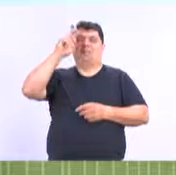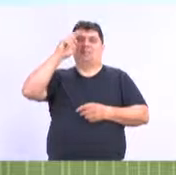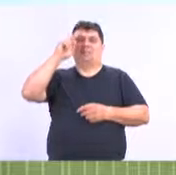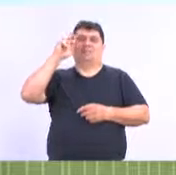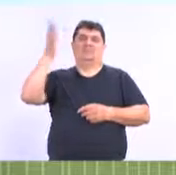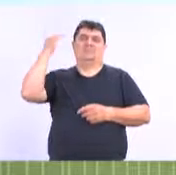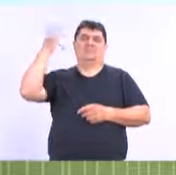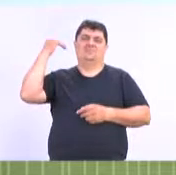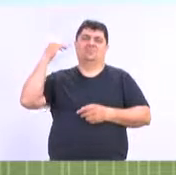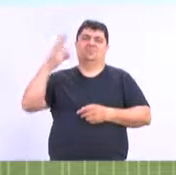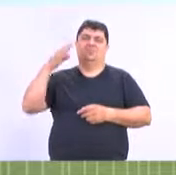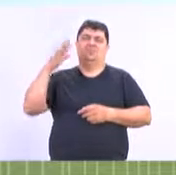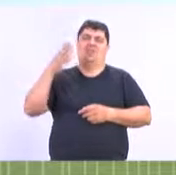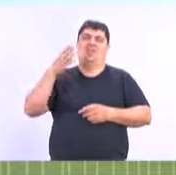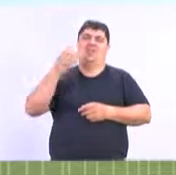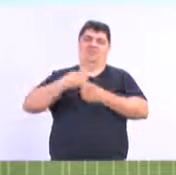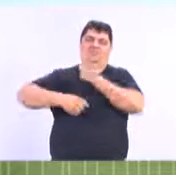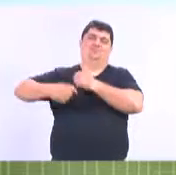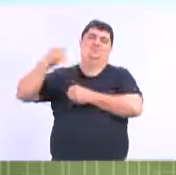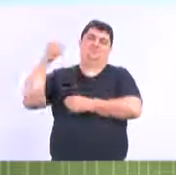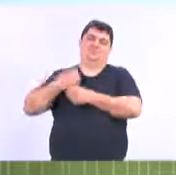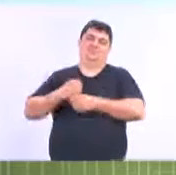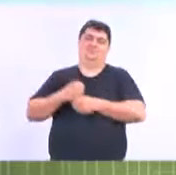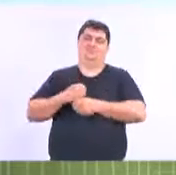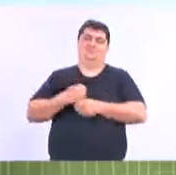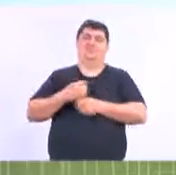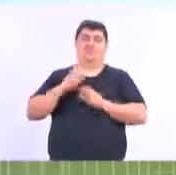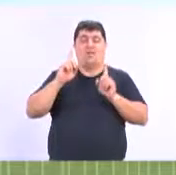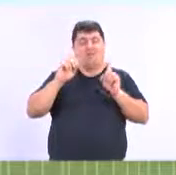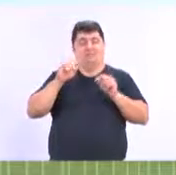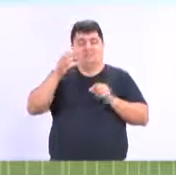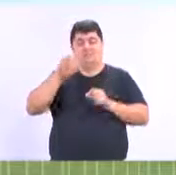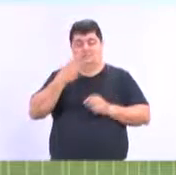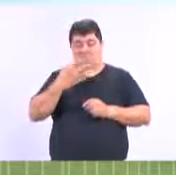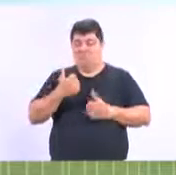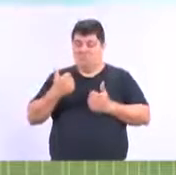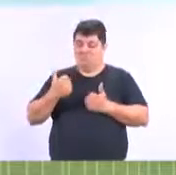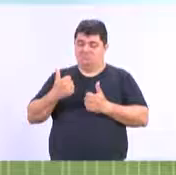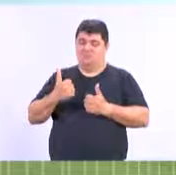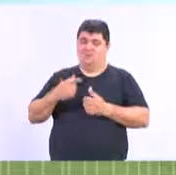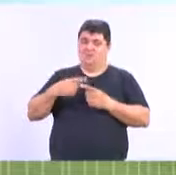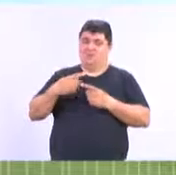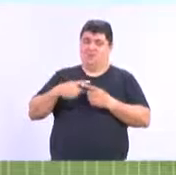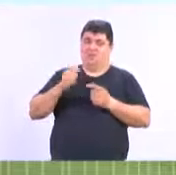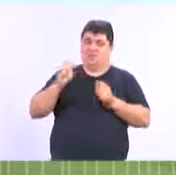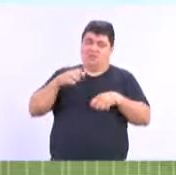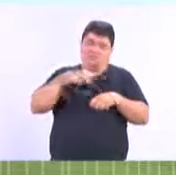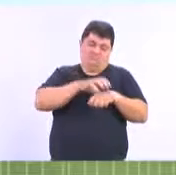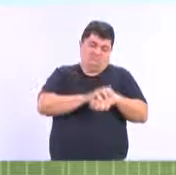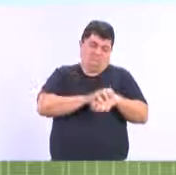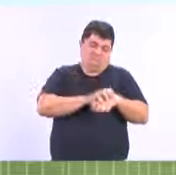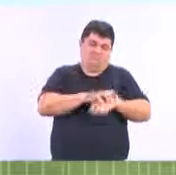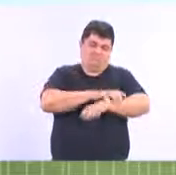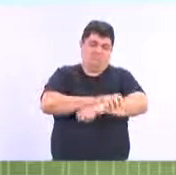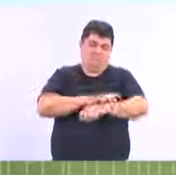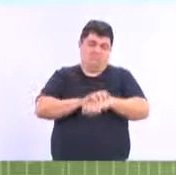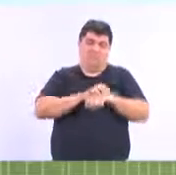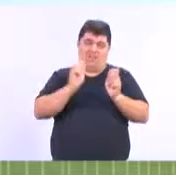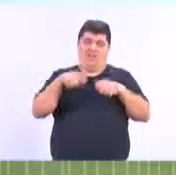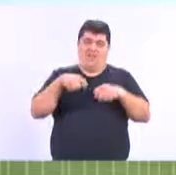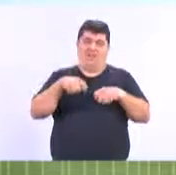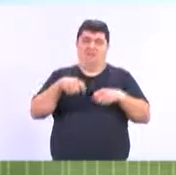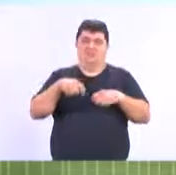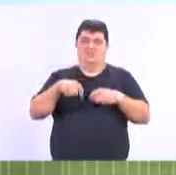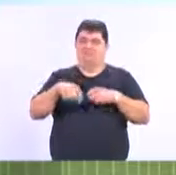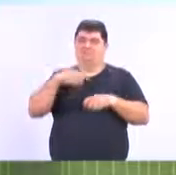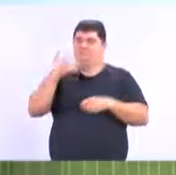já faz um pouquinho de tempo, né? Mas é realmente isso, bem comentado, a questão do corpóreo e não corpóreo, ter corpo, poder se tocar, e você